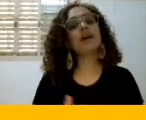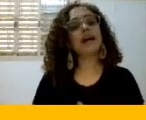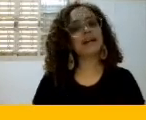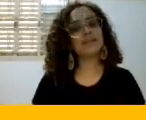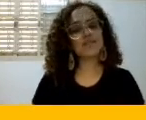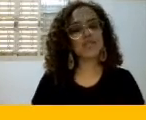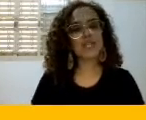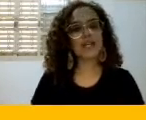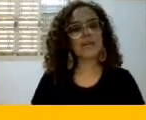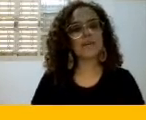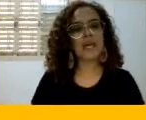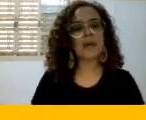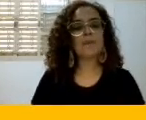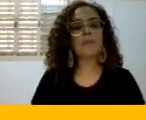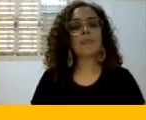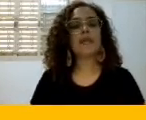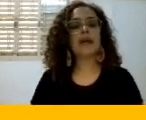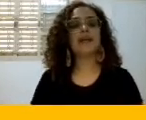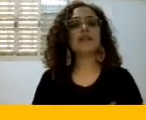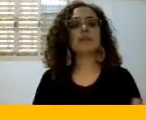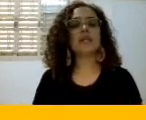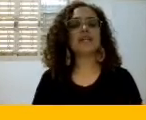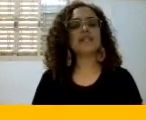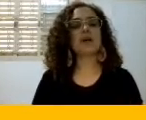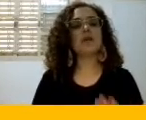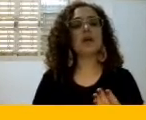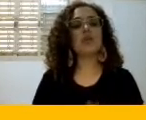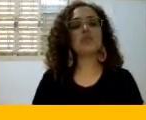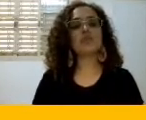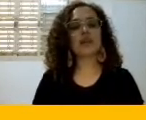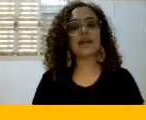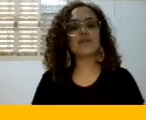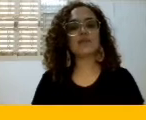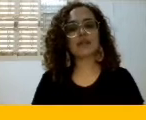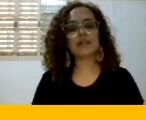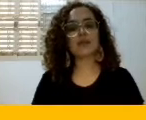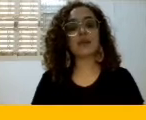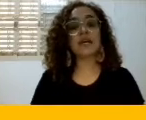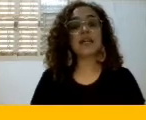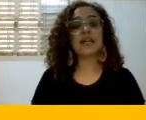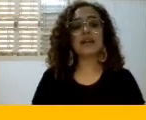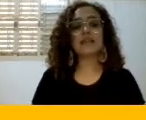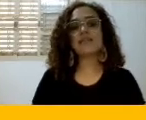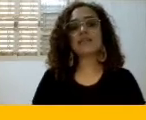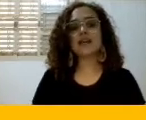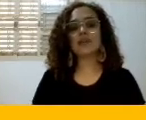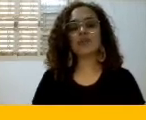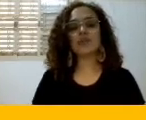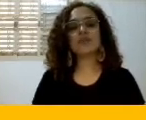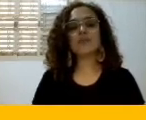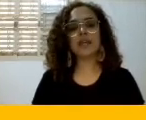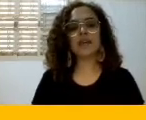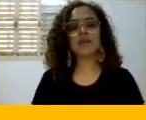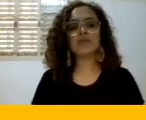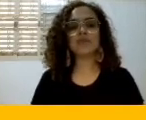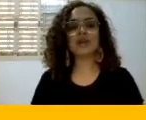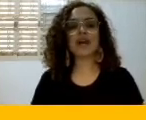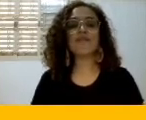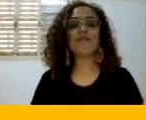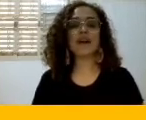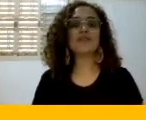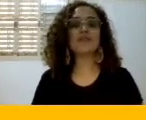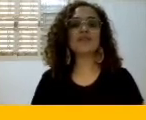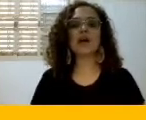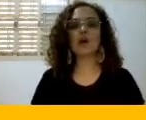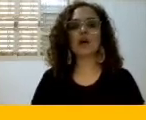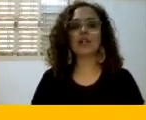com a cantiga, né? E aí a explicação: em alguns lugares do Brasil, crianças e adultos brincam de